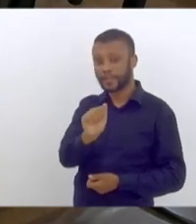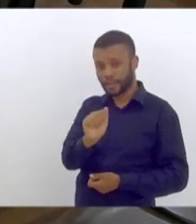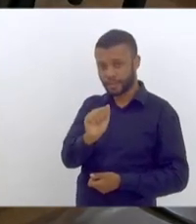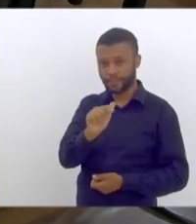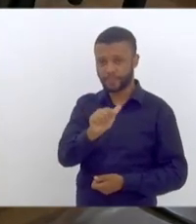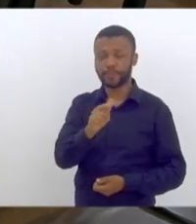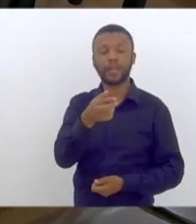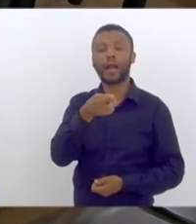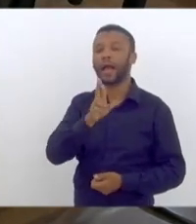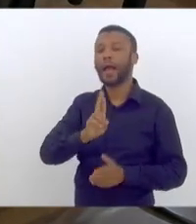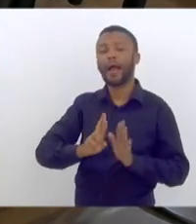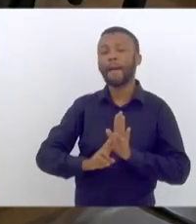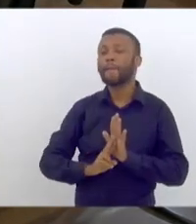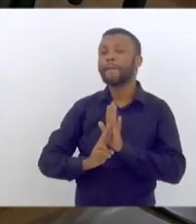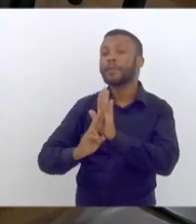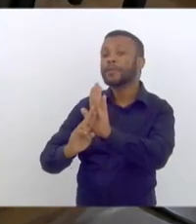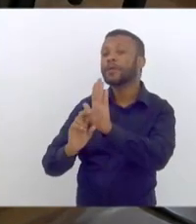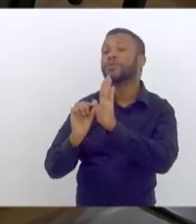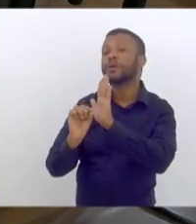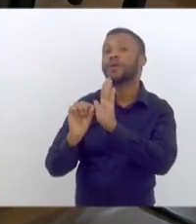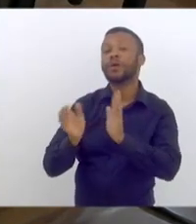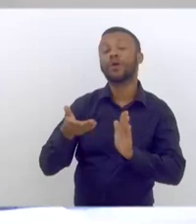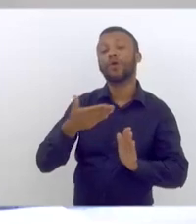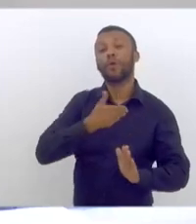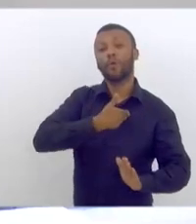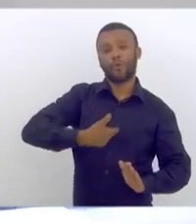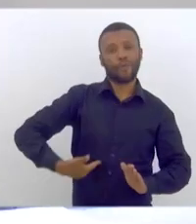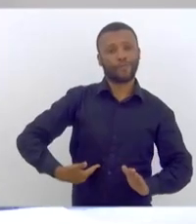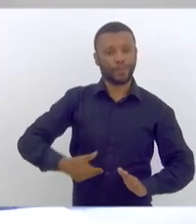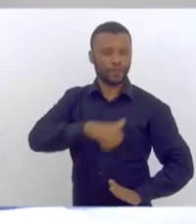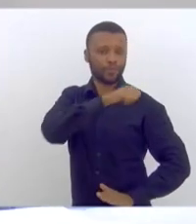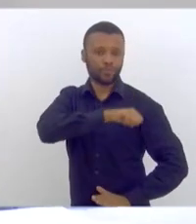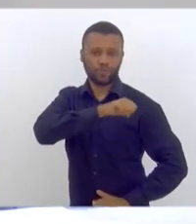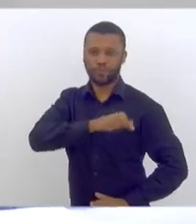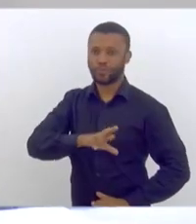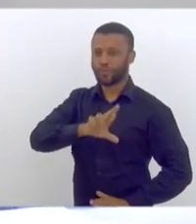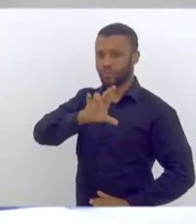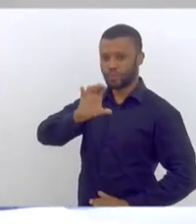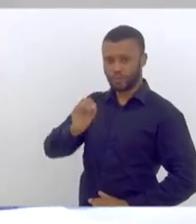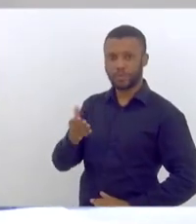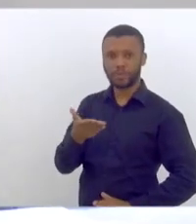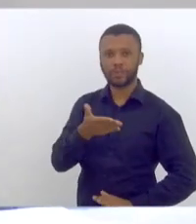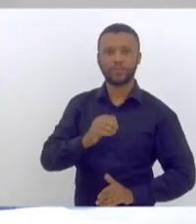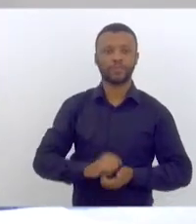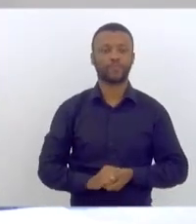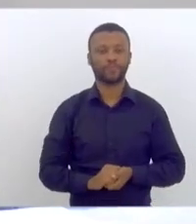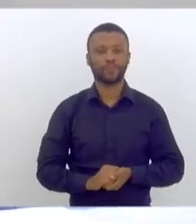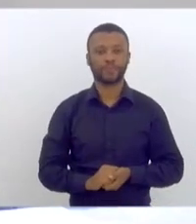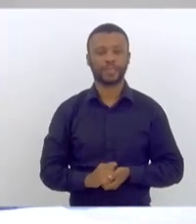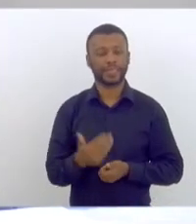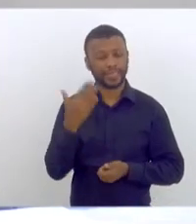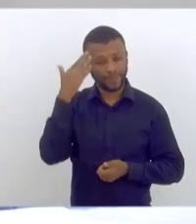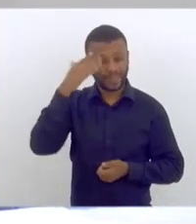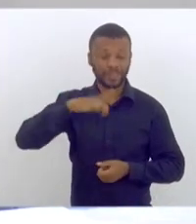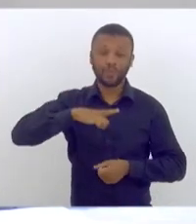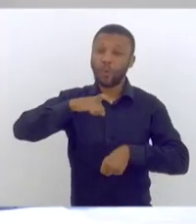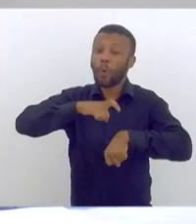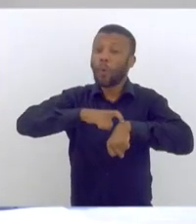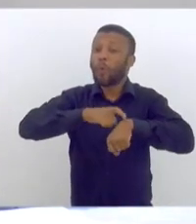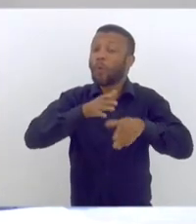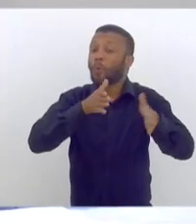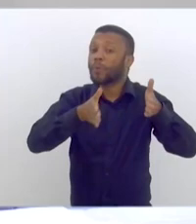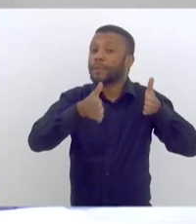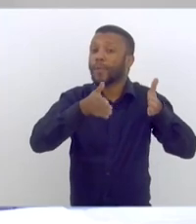representando o governo do estado visto que teve um grande tempo ausente da sua casa